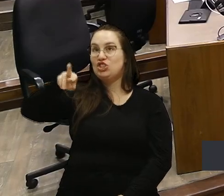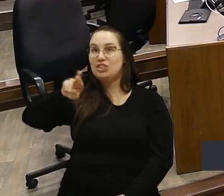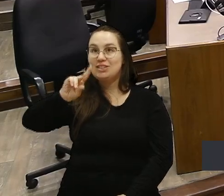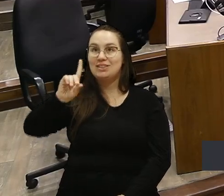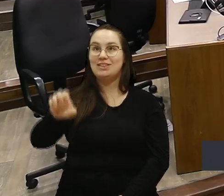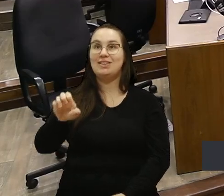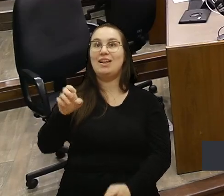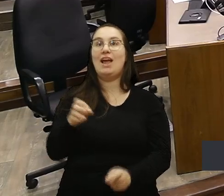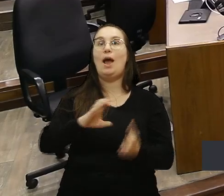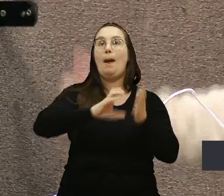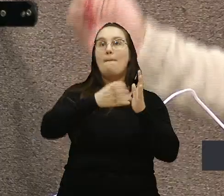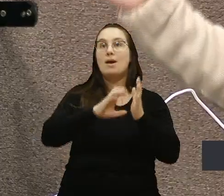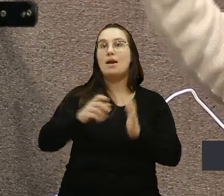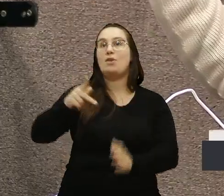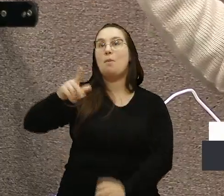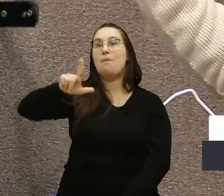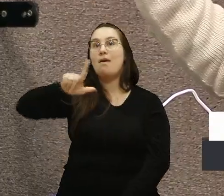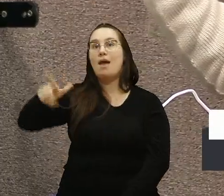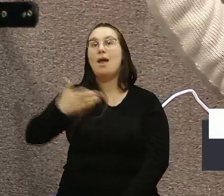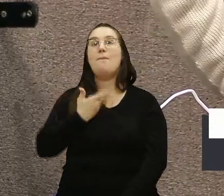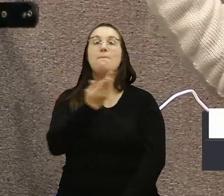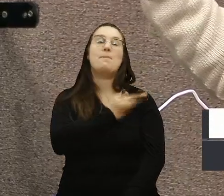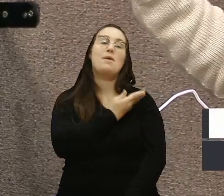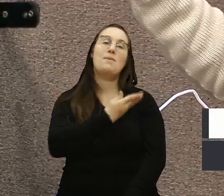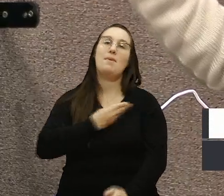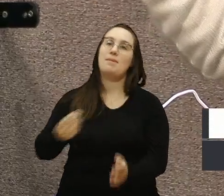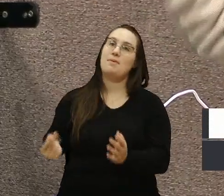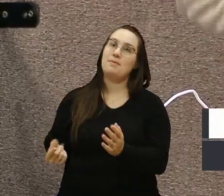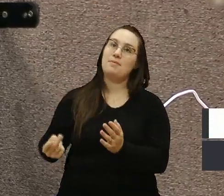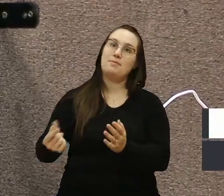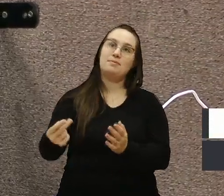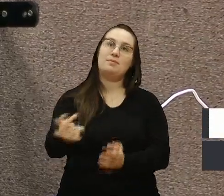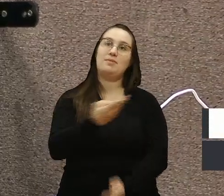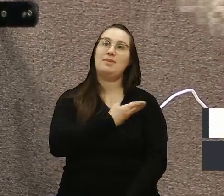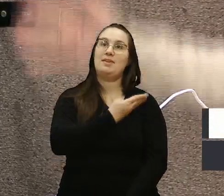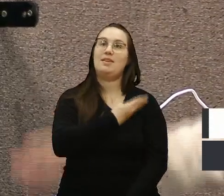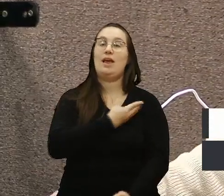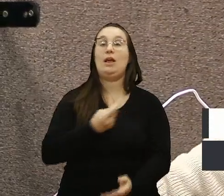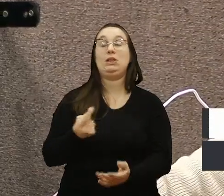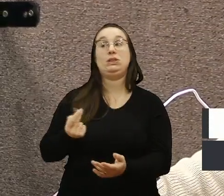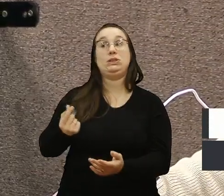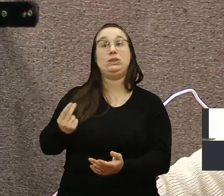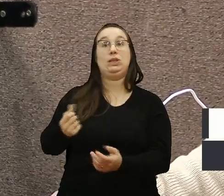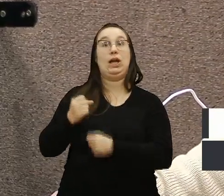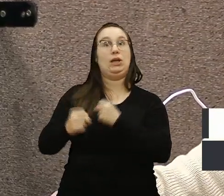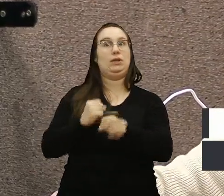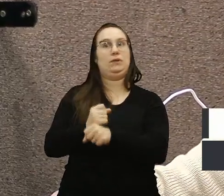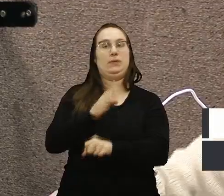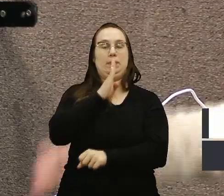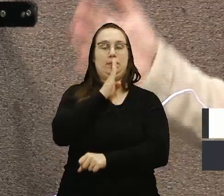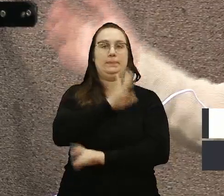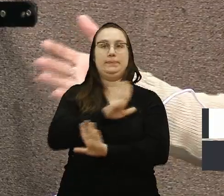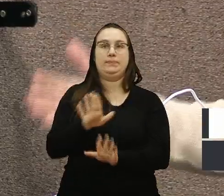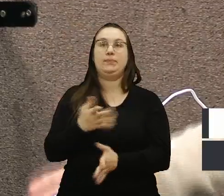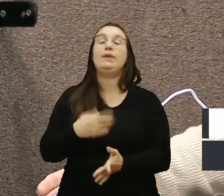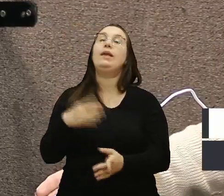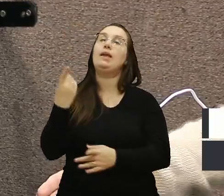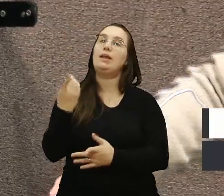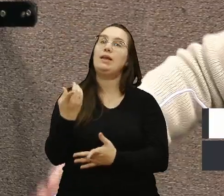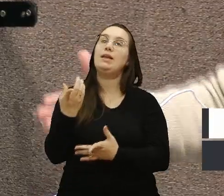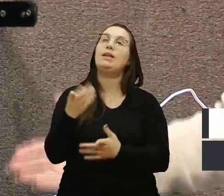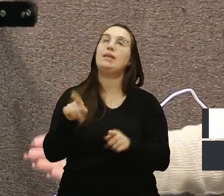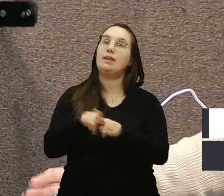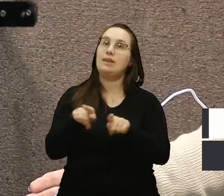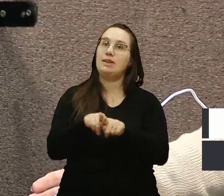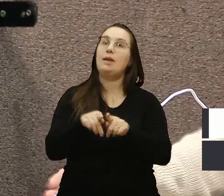bancada do PL nessa casa, meu amigo de longa, não precisamos esclarecer quanto, né? Mas de longa data, que também é